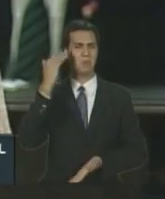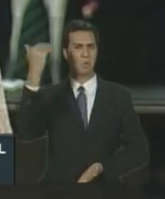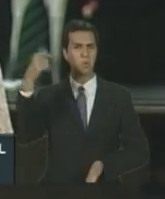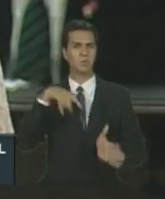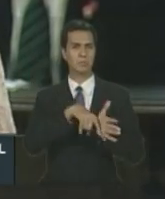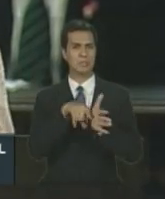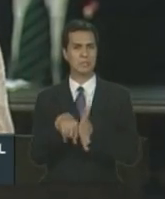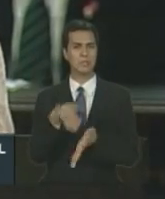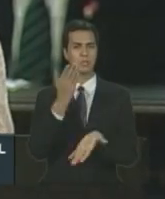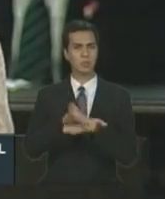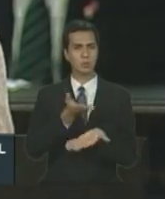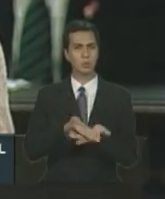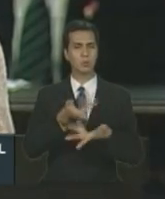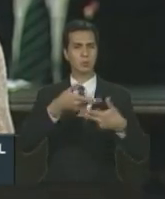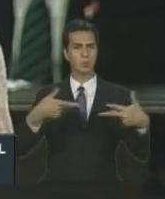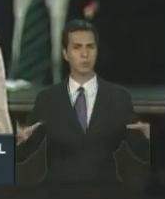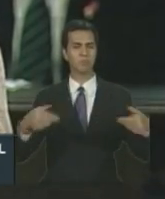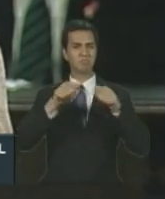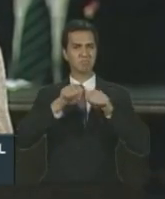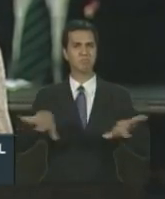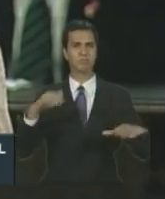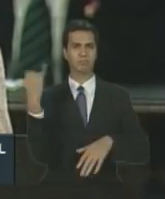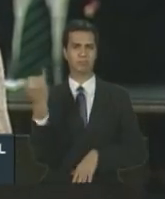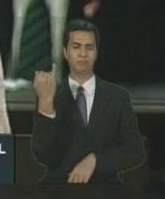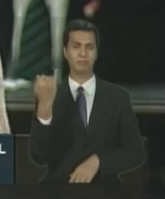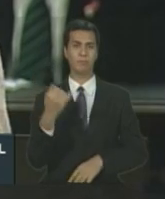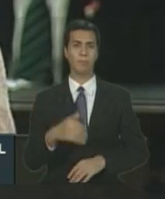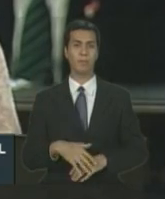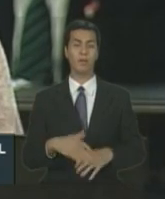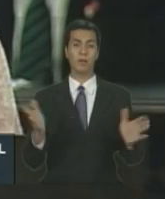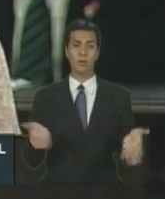conhecimento. E, mais uma vez,